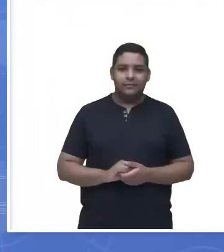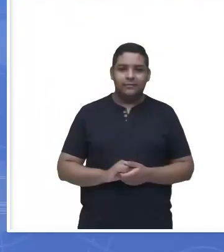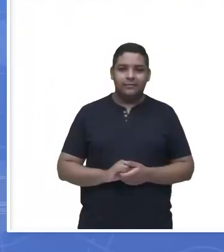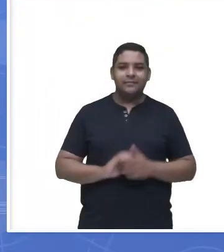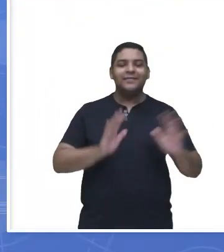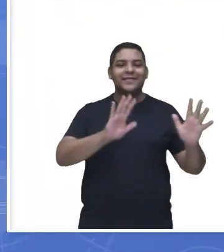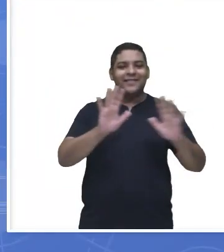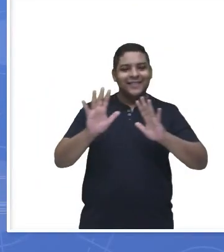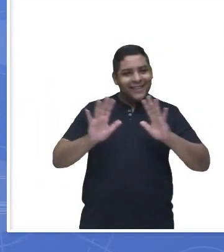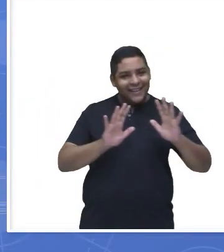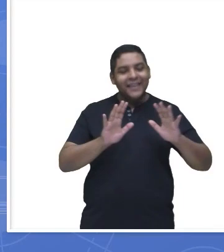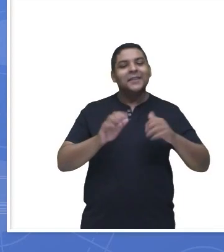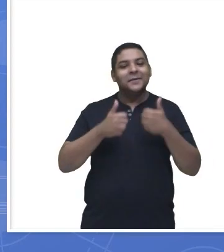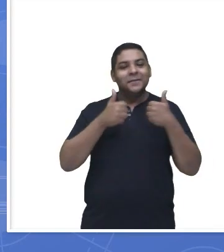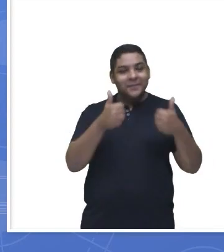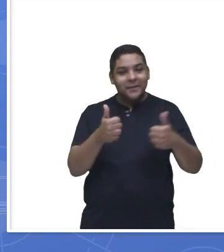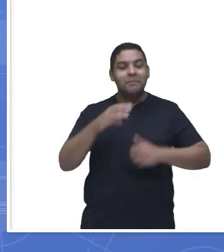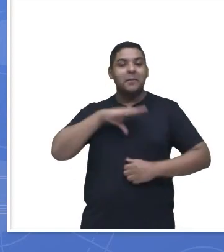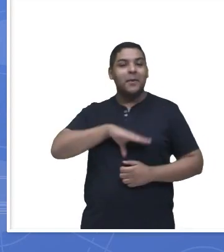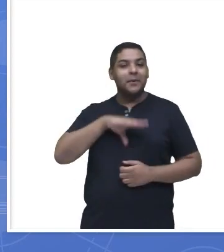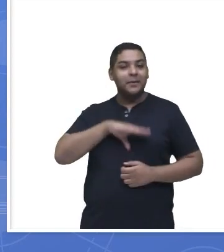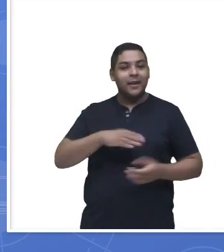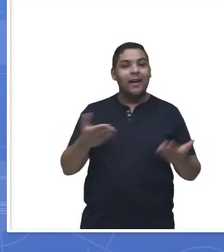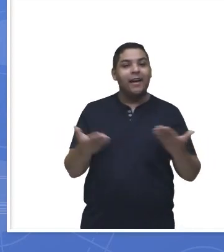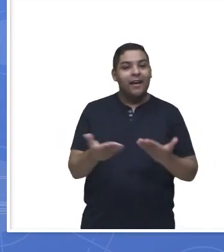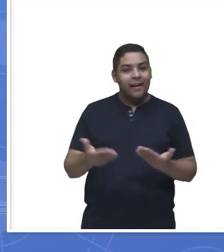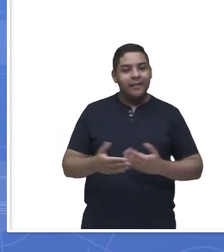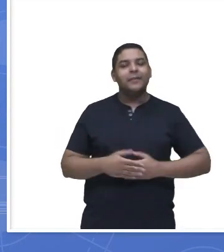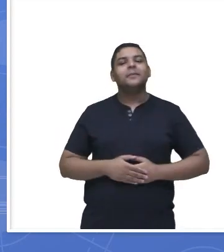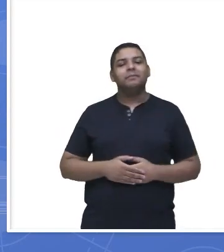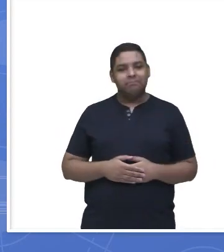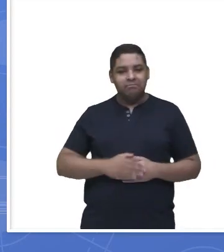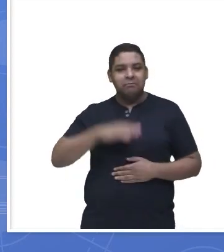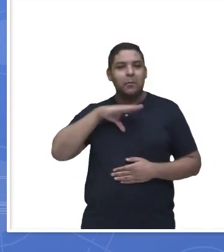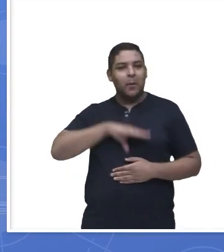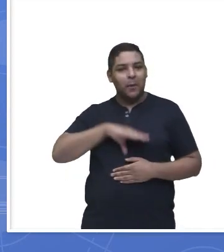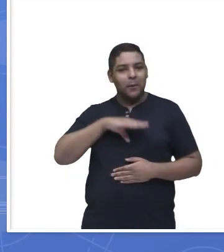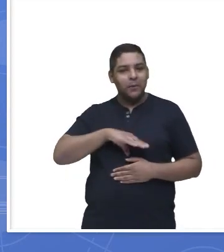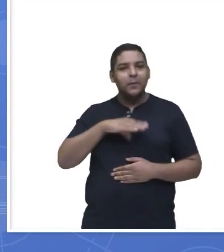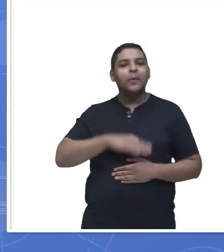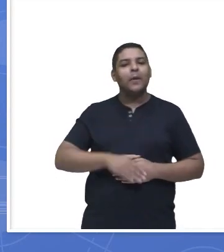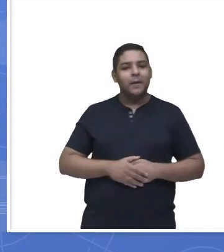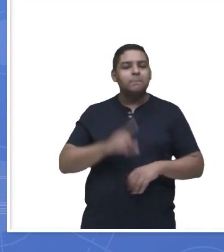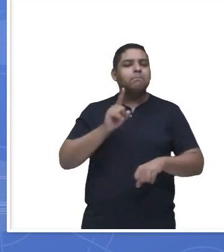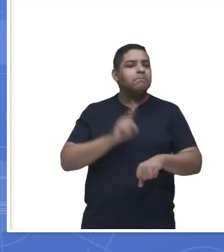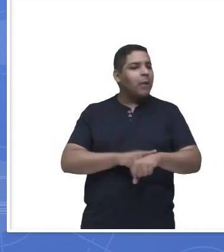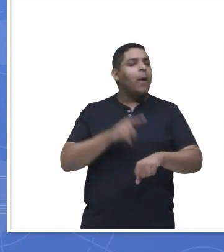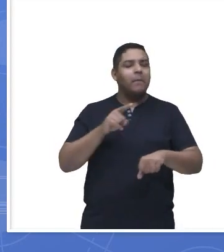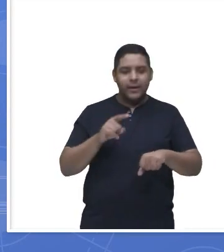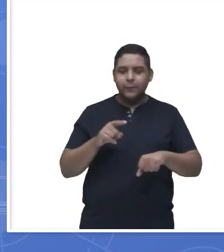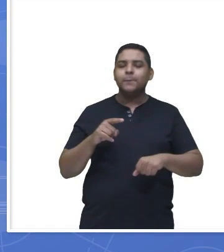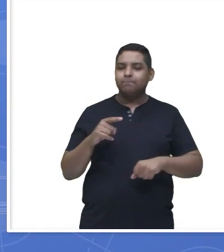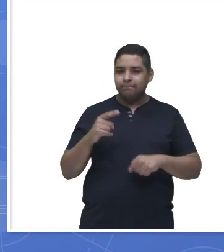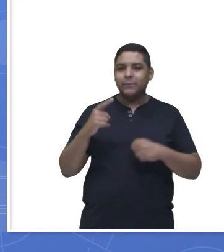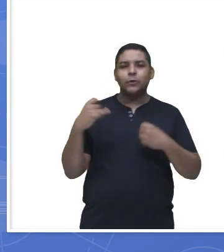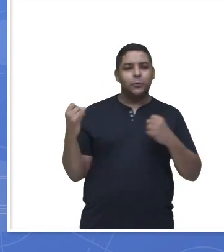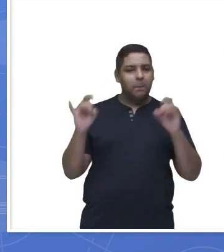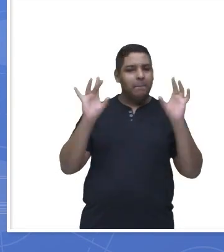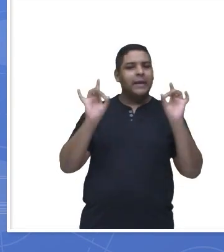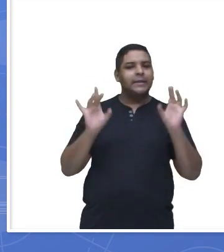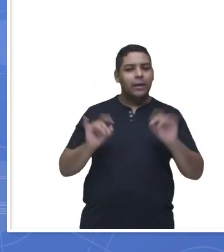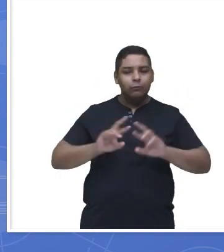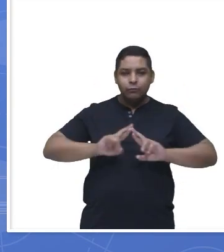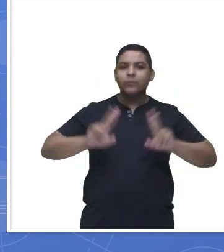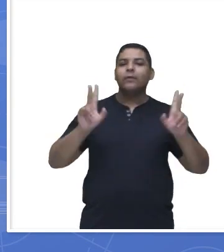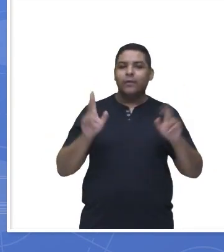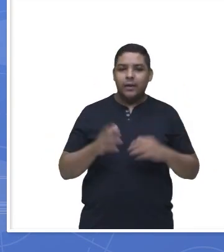Olá, saudações! Língua portuguesa. Língua portuguesa, hoje um momento bem interessante, bem especial, bem